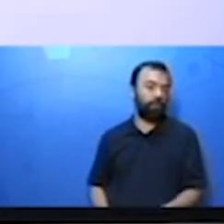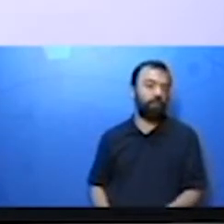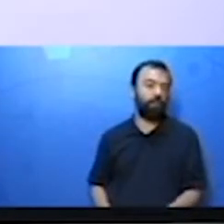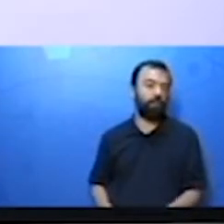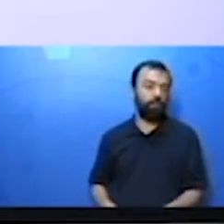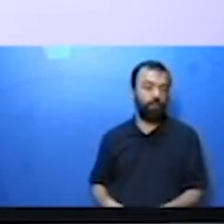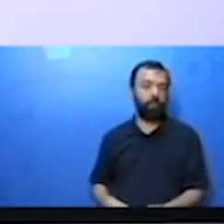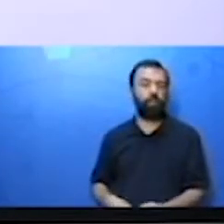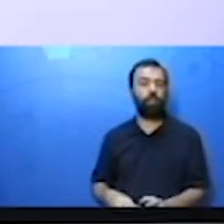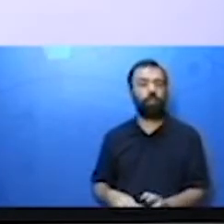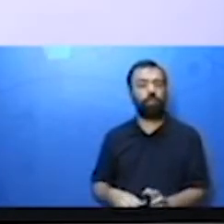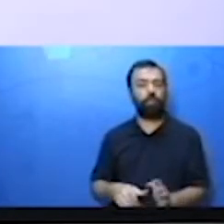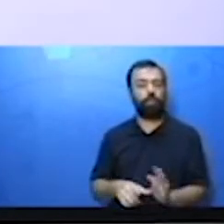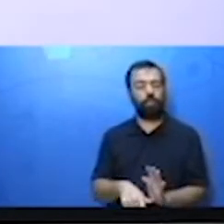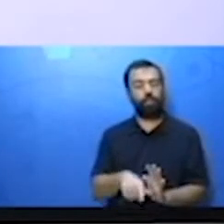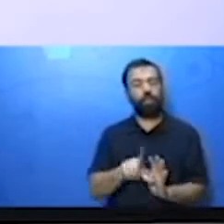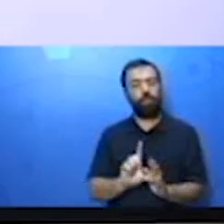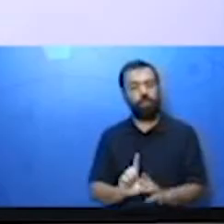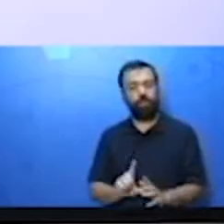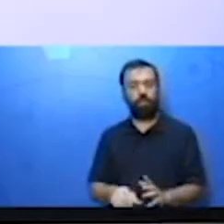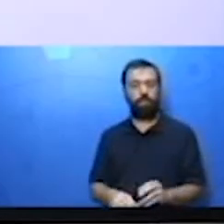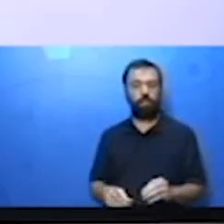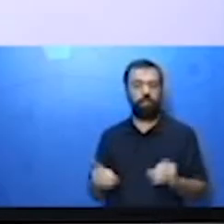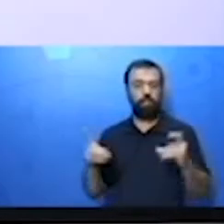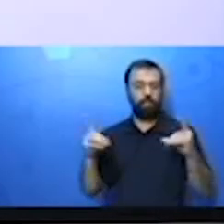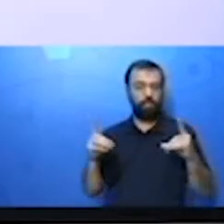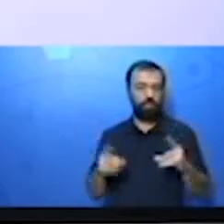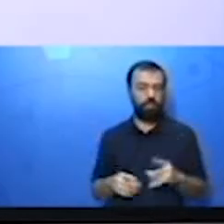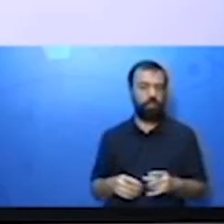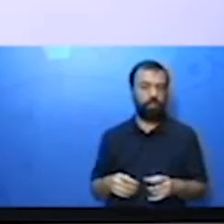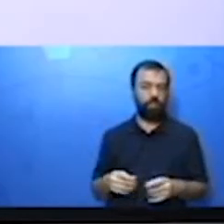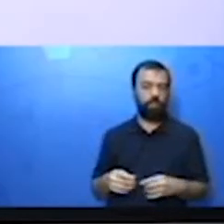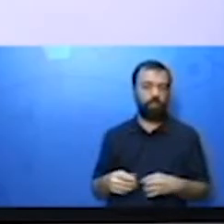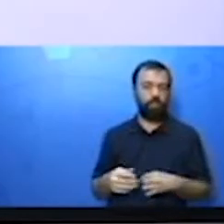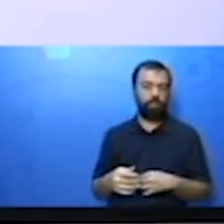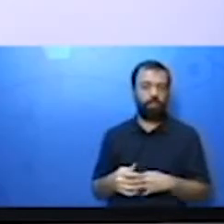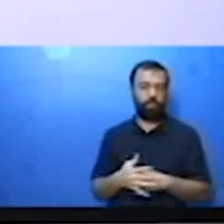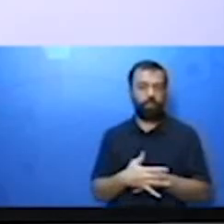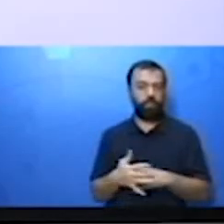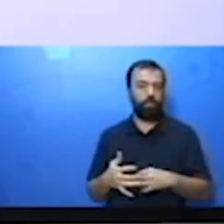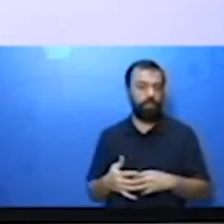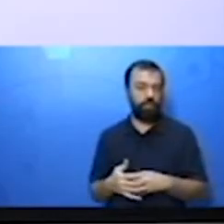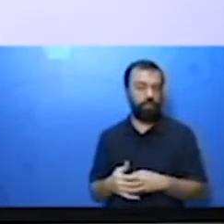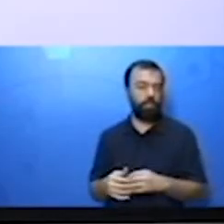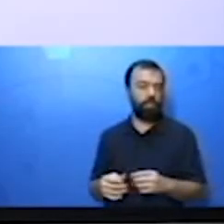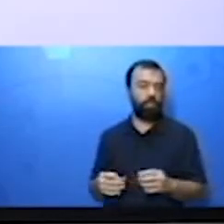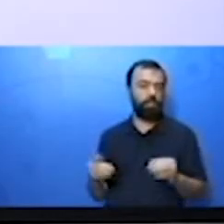Atraso no diagnóstico correto, agravamento da doença,